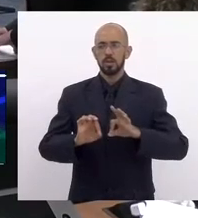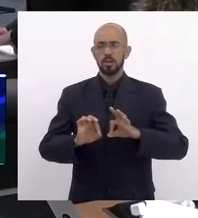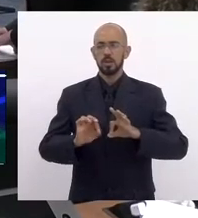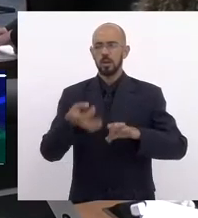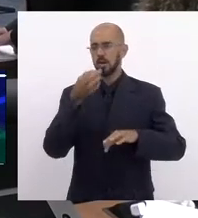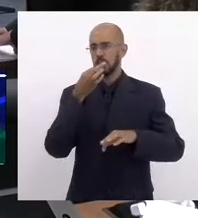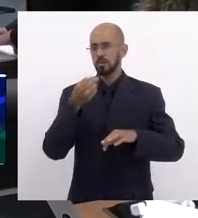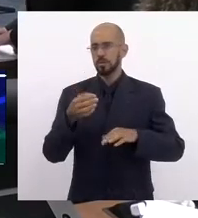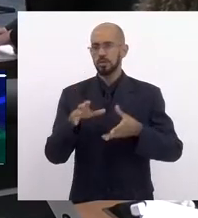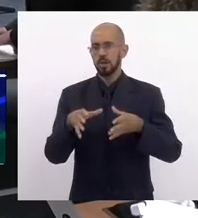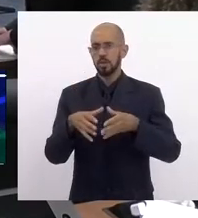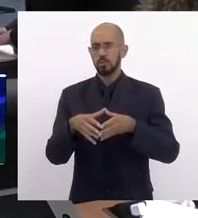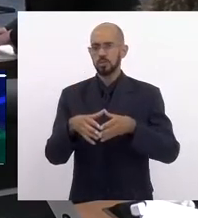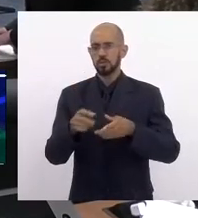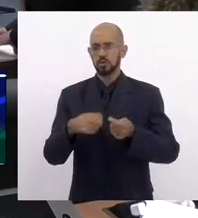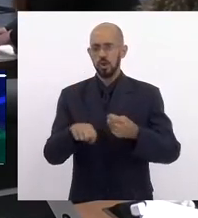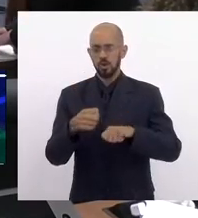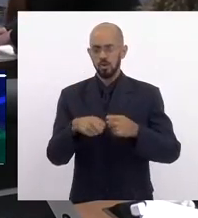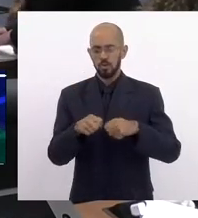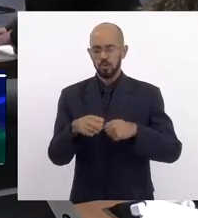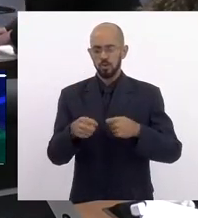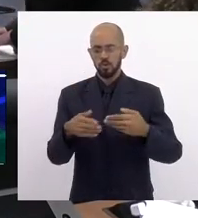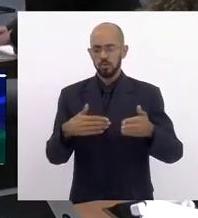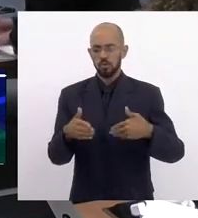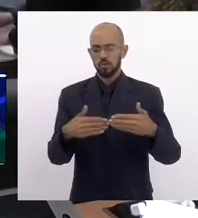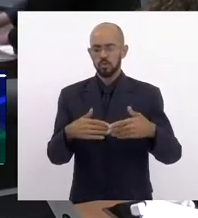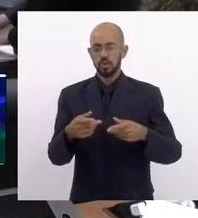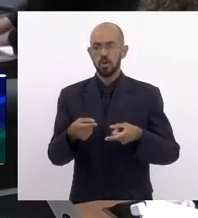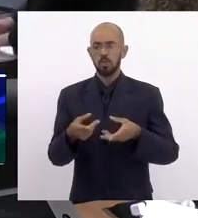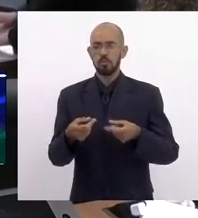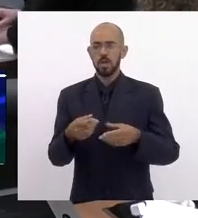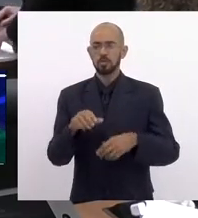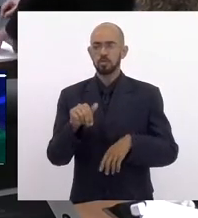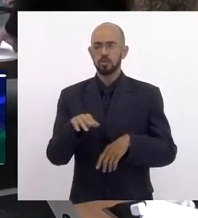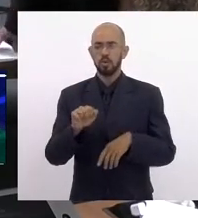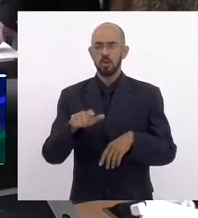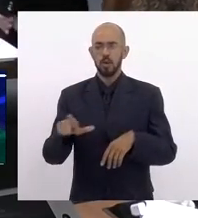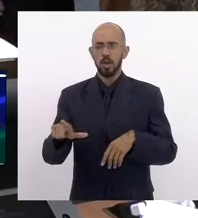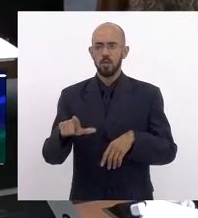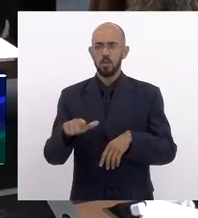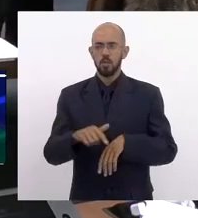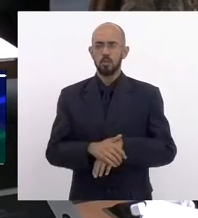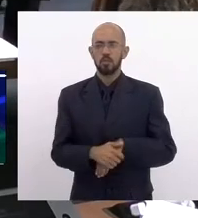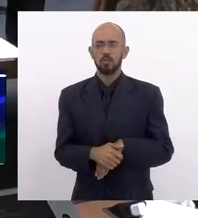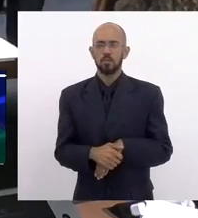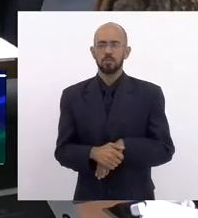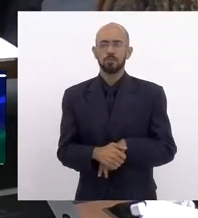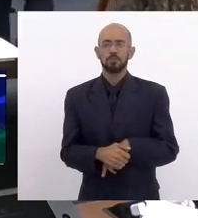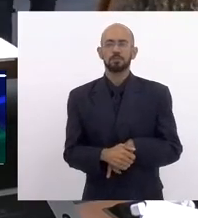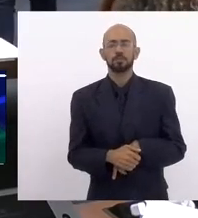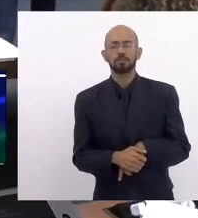da Comissão de Economia, Indústria e Comércio, deputado Noel de Carvalho.